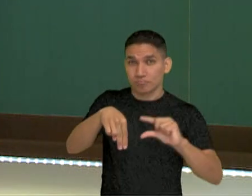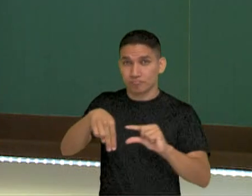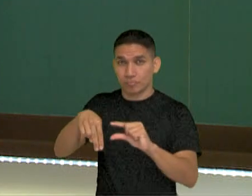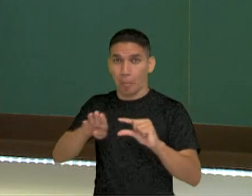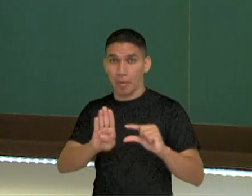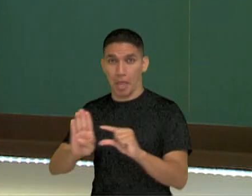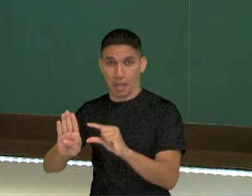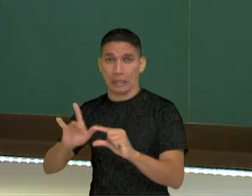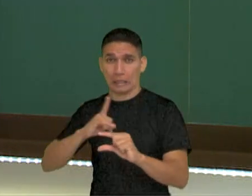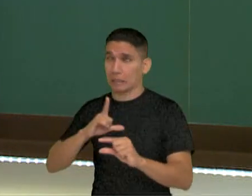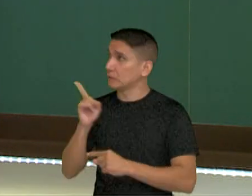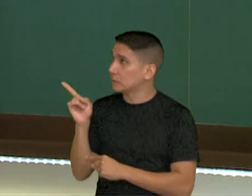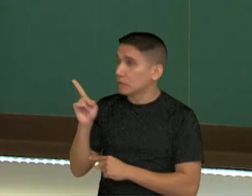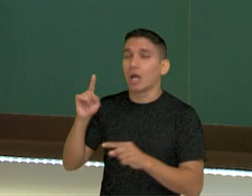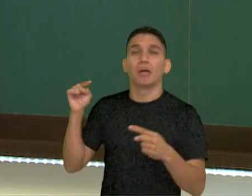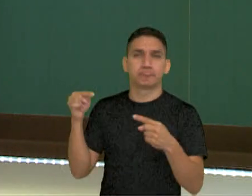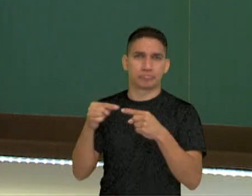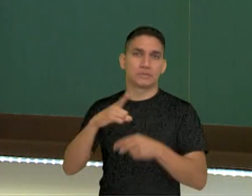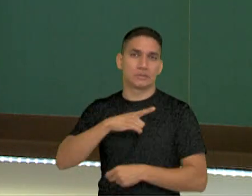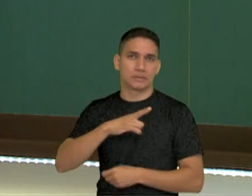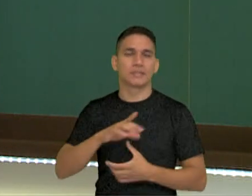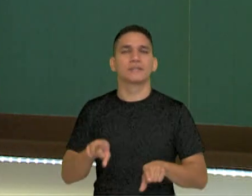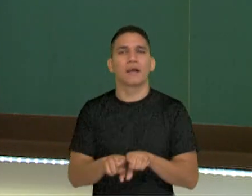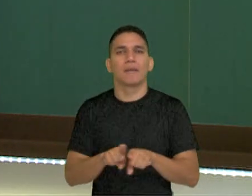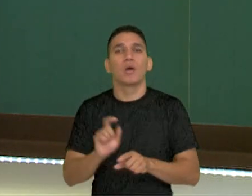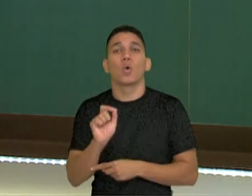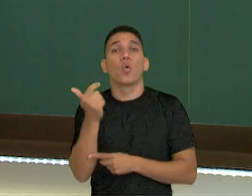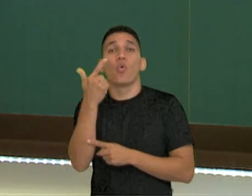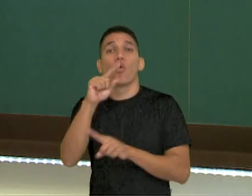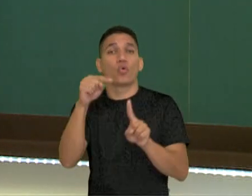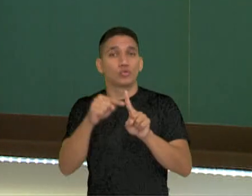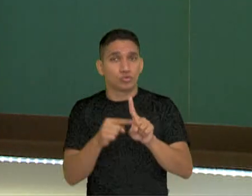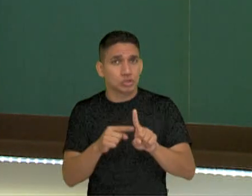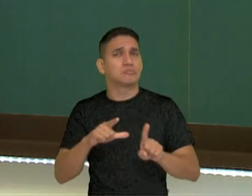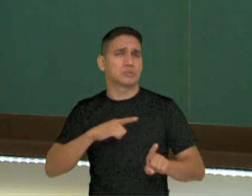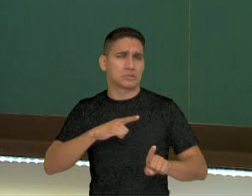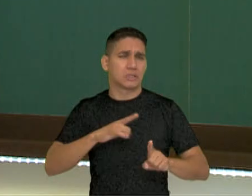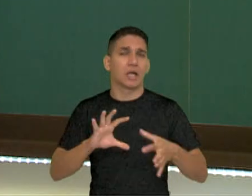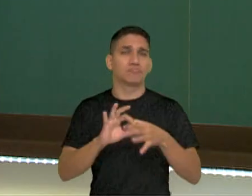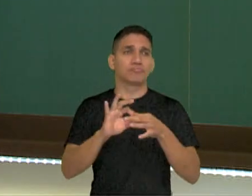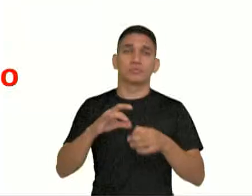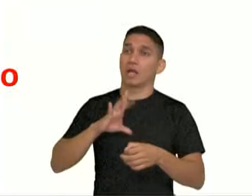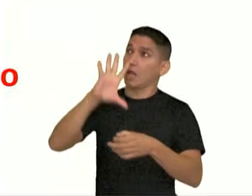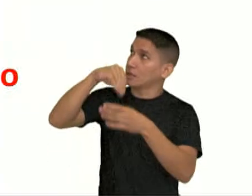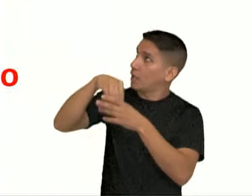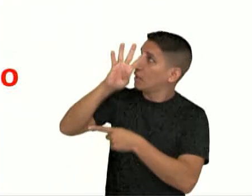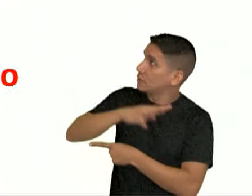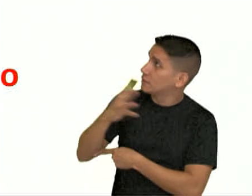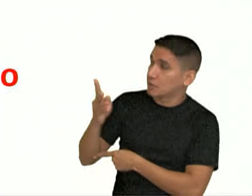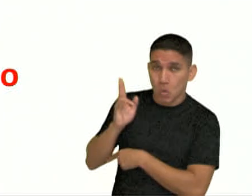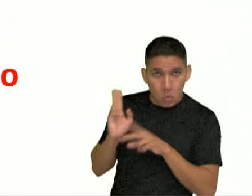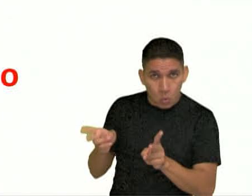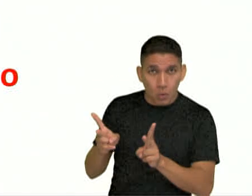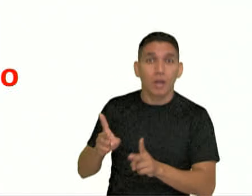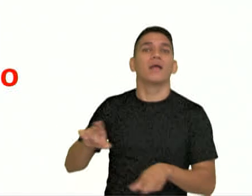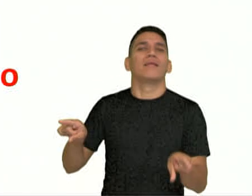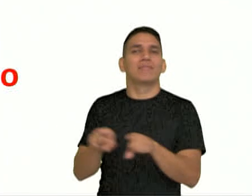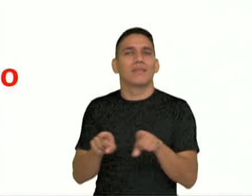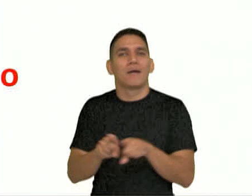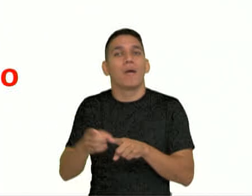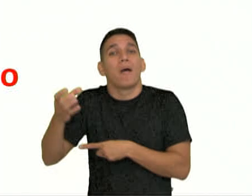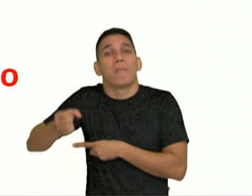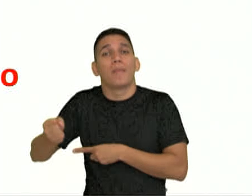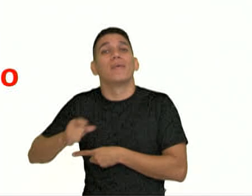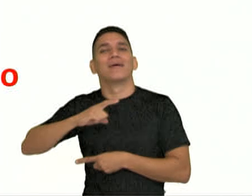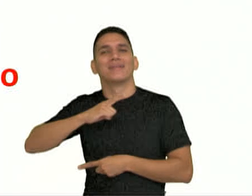Posso também. Posso ter outro tipo de mulato claro, ou com uma combinação diferente? Também está podendo. E ainda branco. Então, aqui estão as